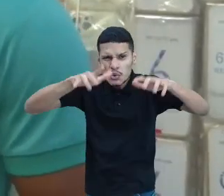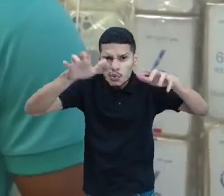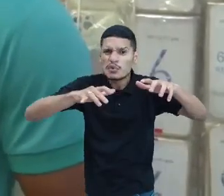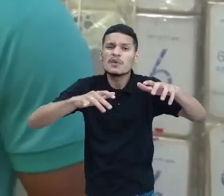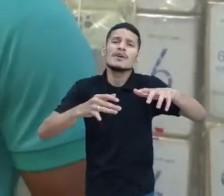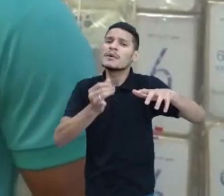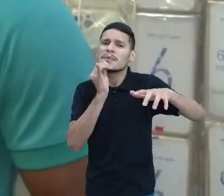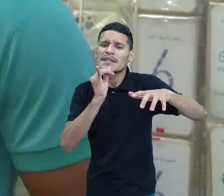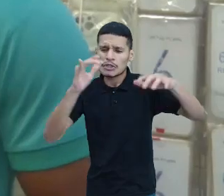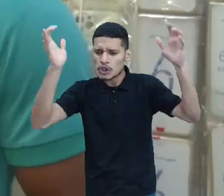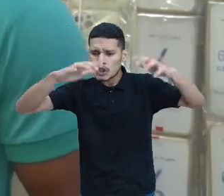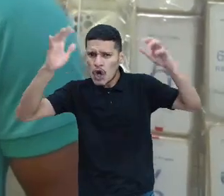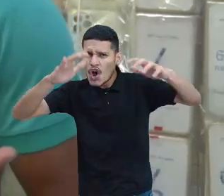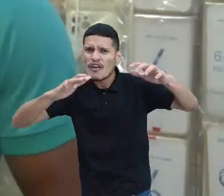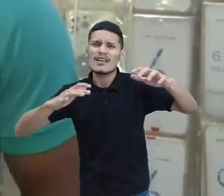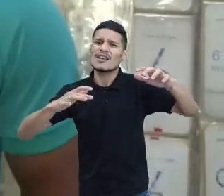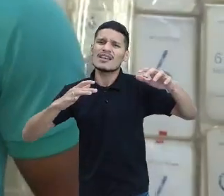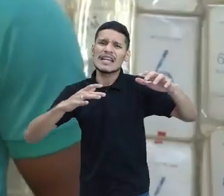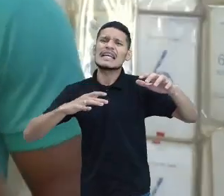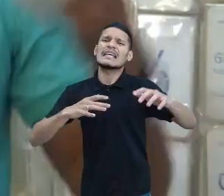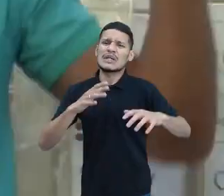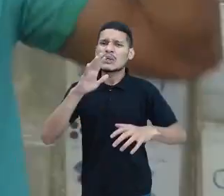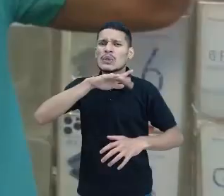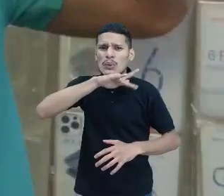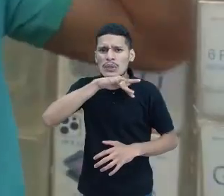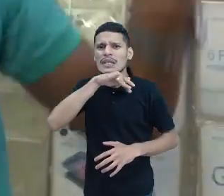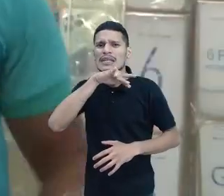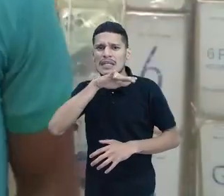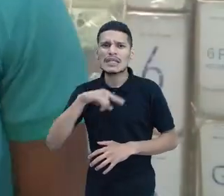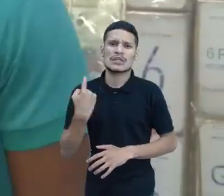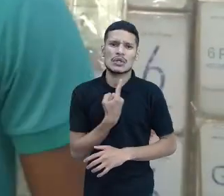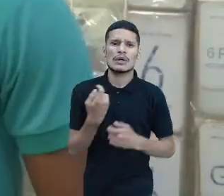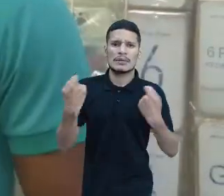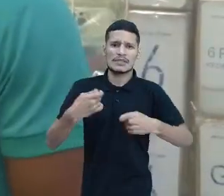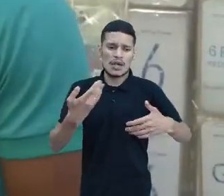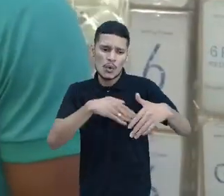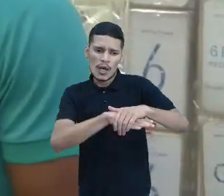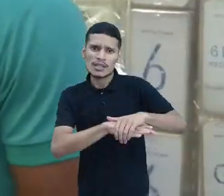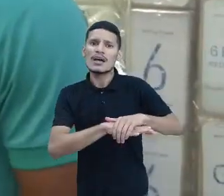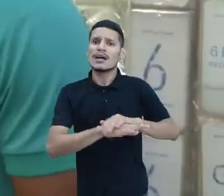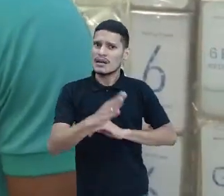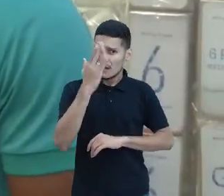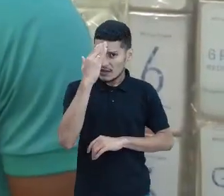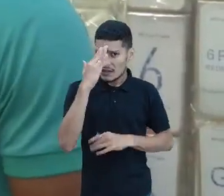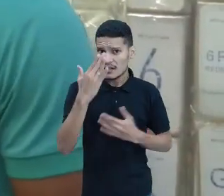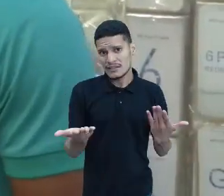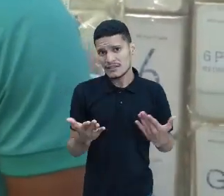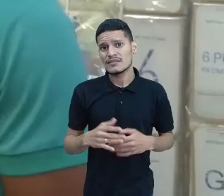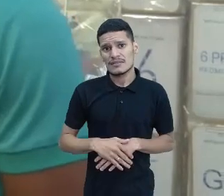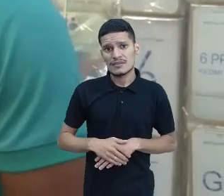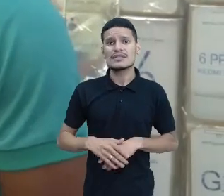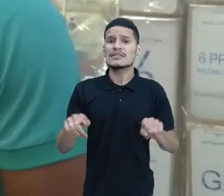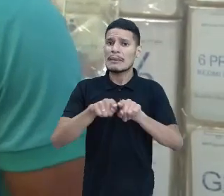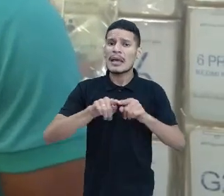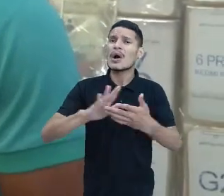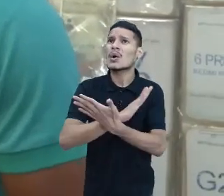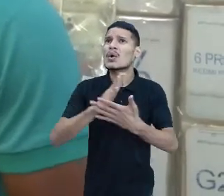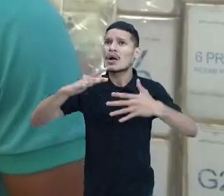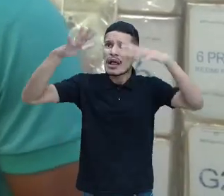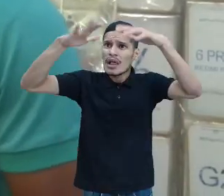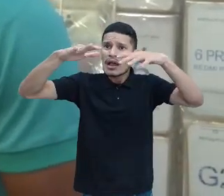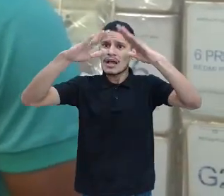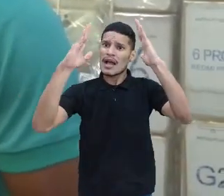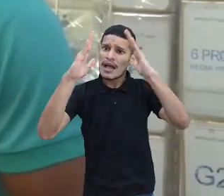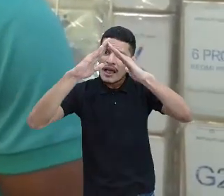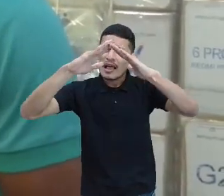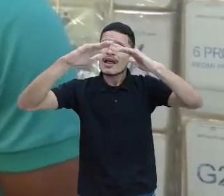quando tá chovendo, tem vez que ele guarda-sol da gente, cai essas palhas e tal, e em cima rasga. São esse tipo de